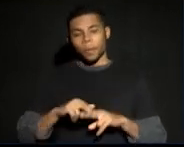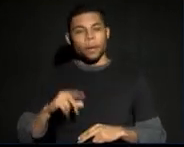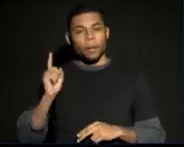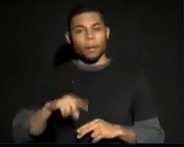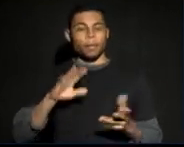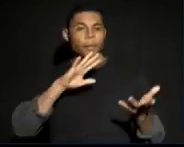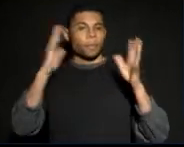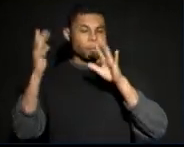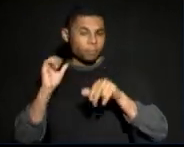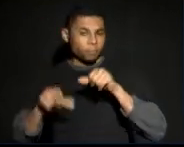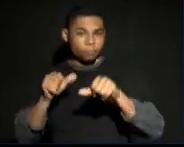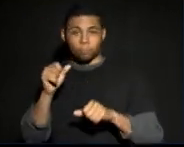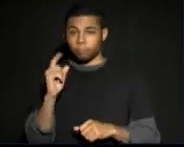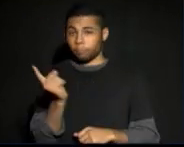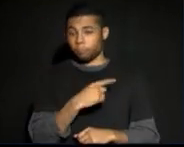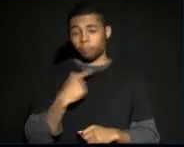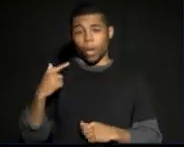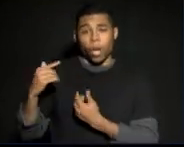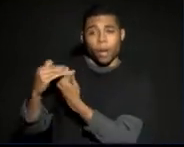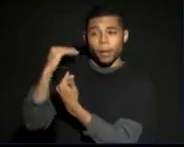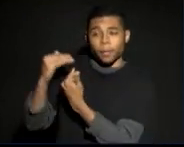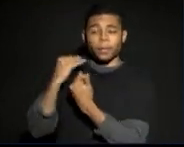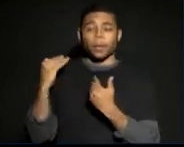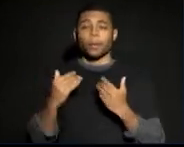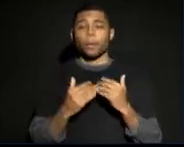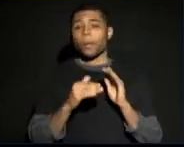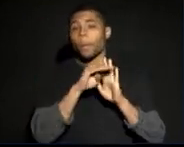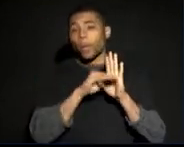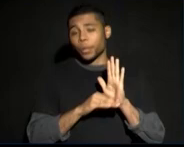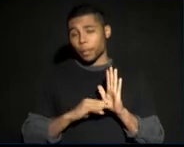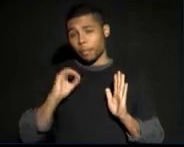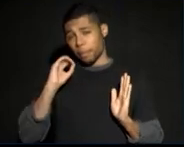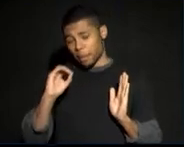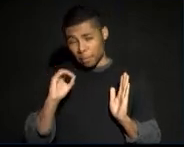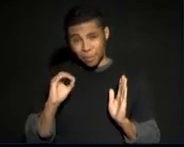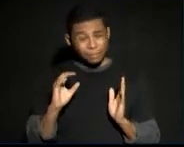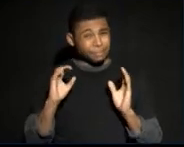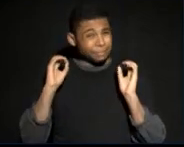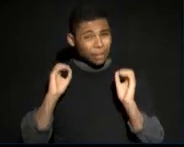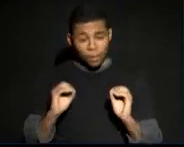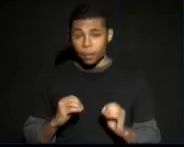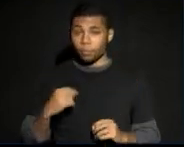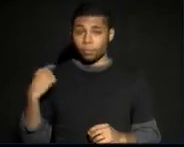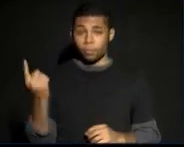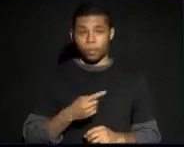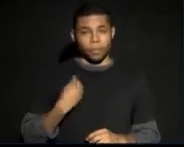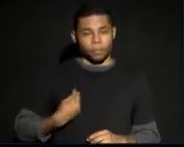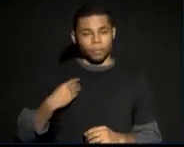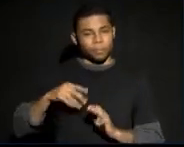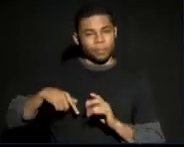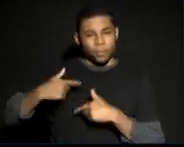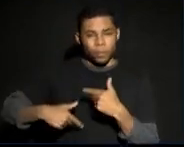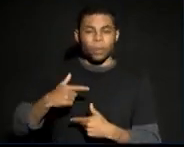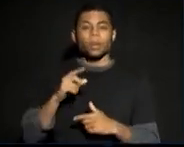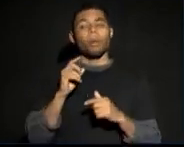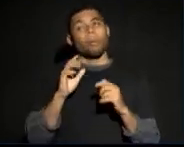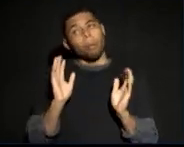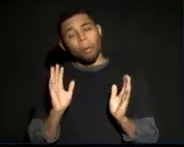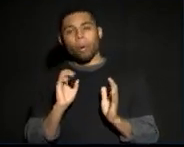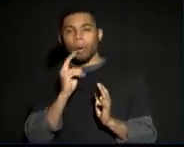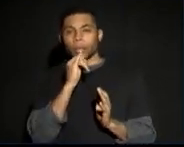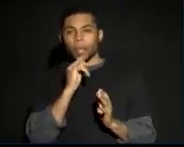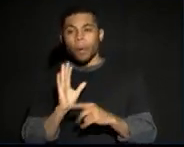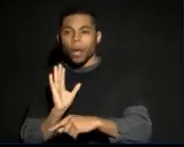totalmente transformacional Sim a gente não tem orientação política nenhuma zero na nossa atuação é certo